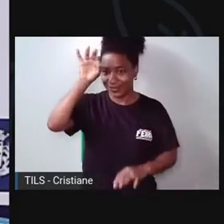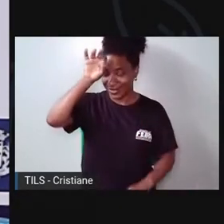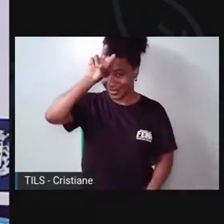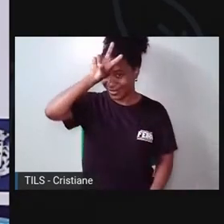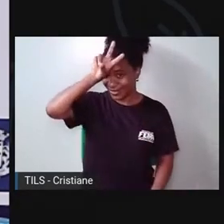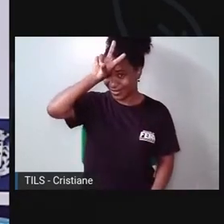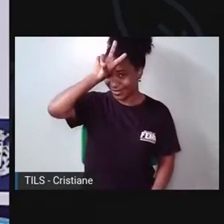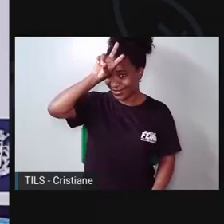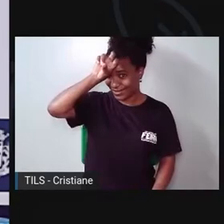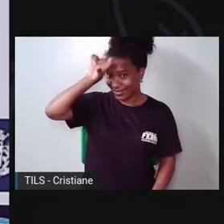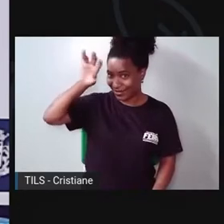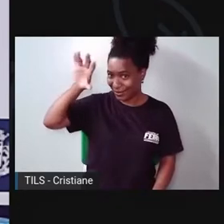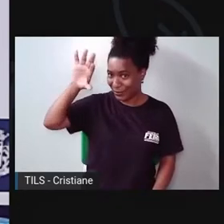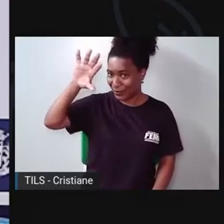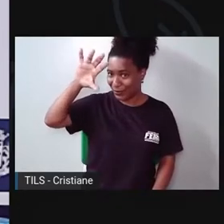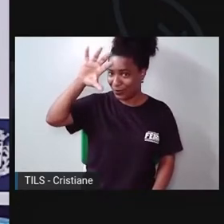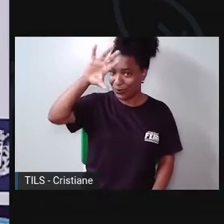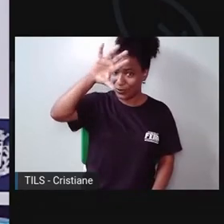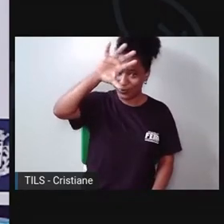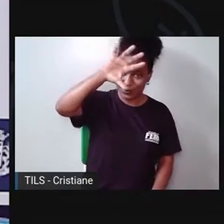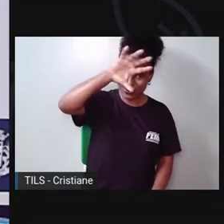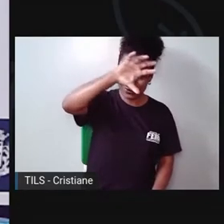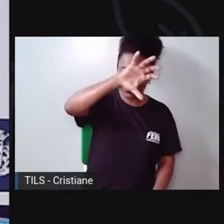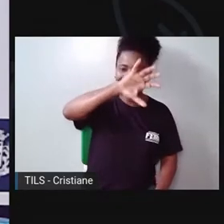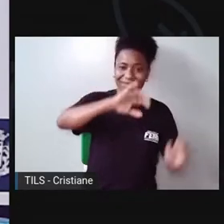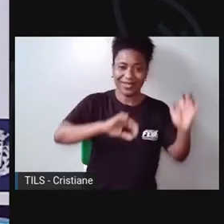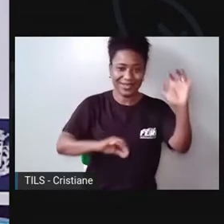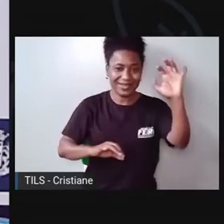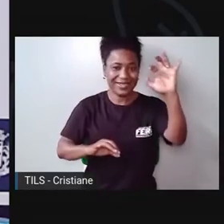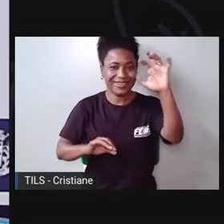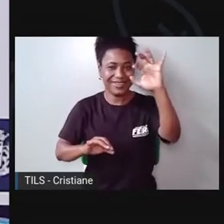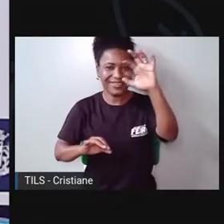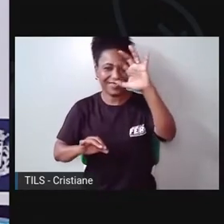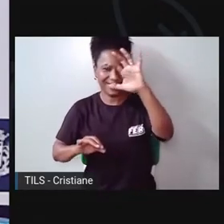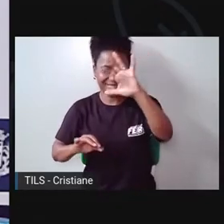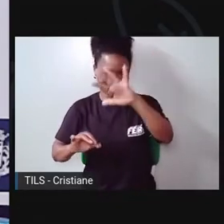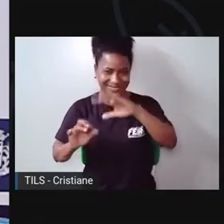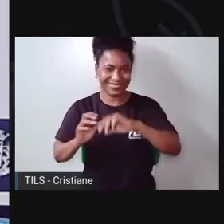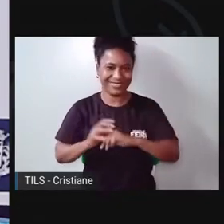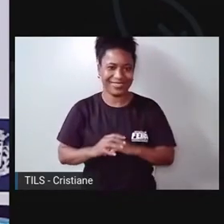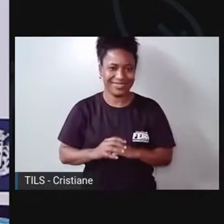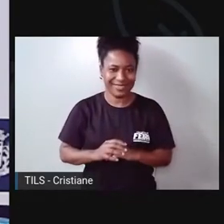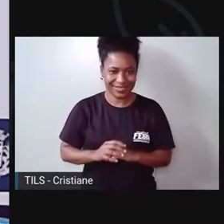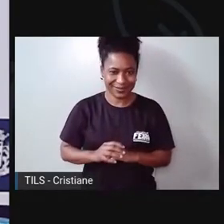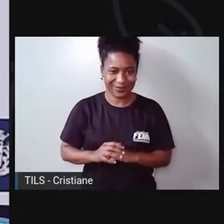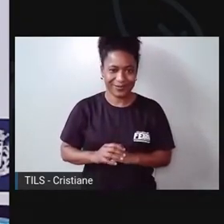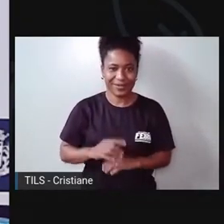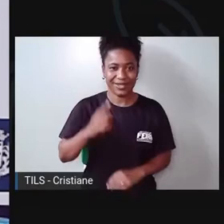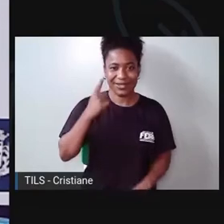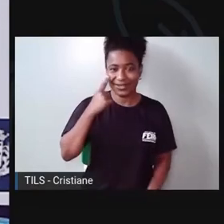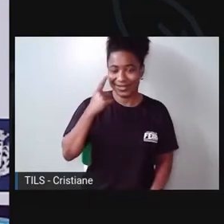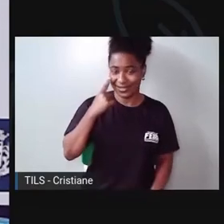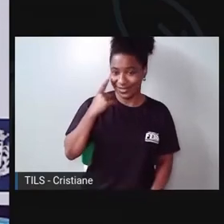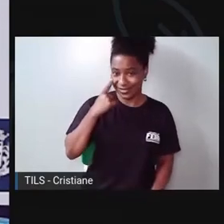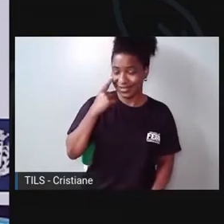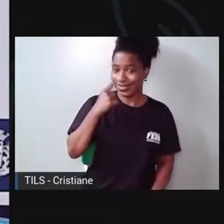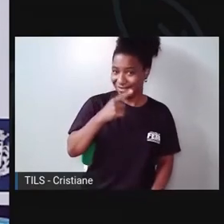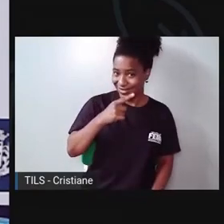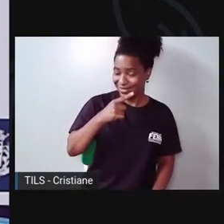e aqui a teia da aranha que essa Aranha ela tava na maior expectativa